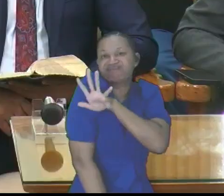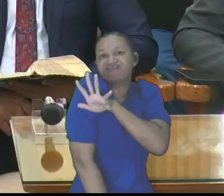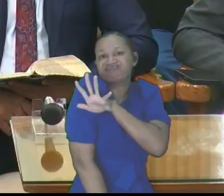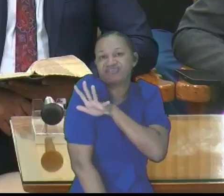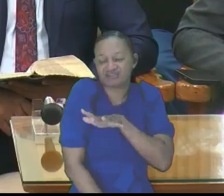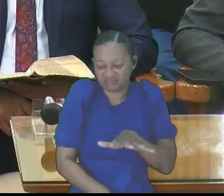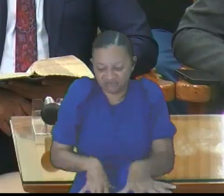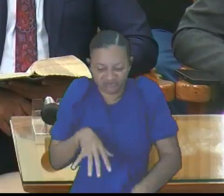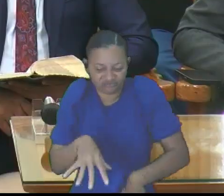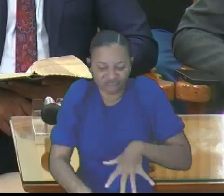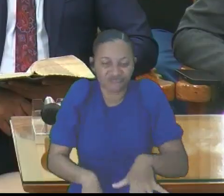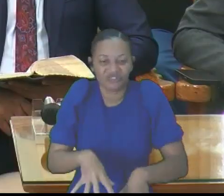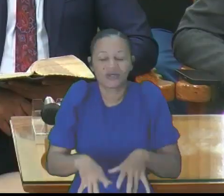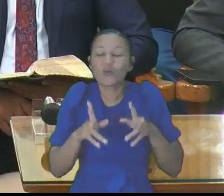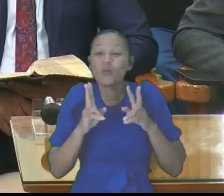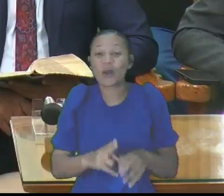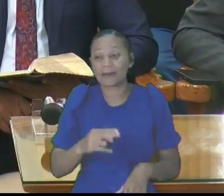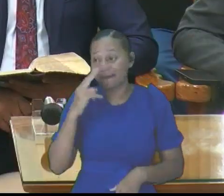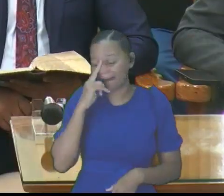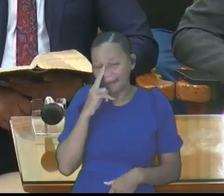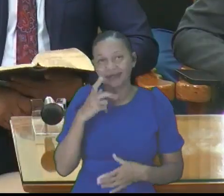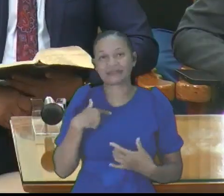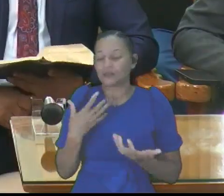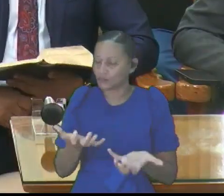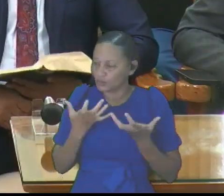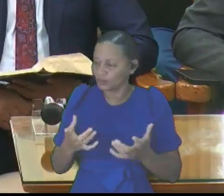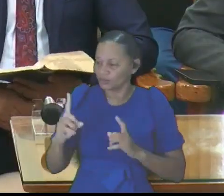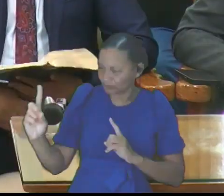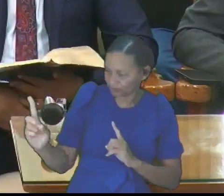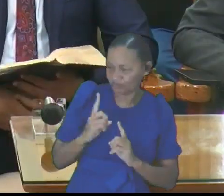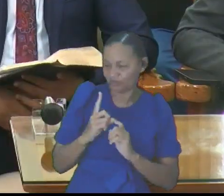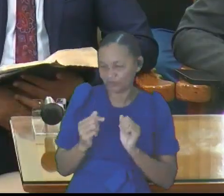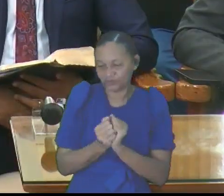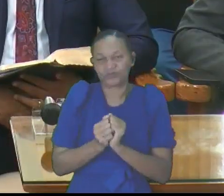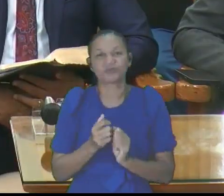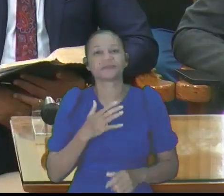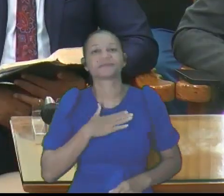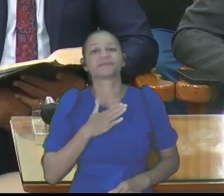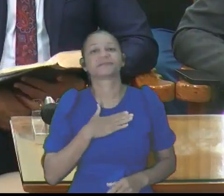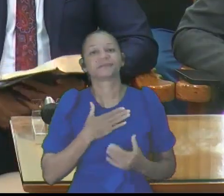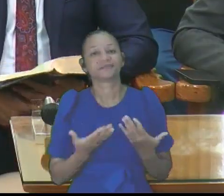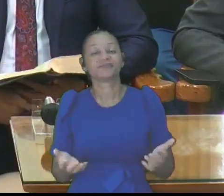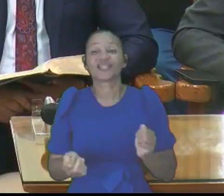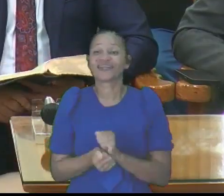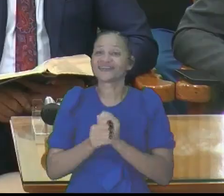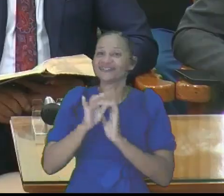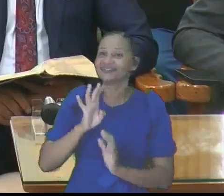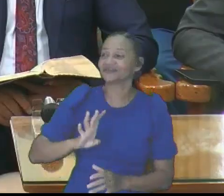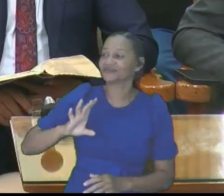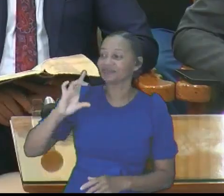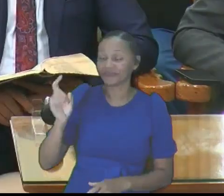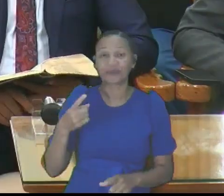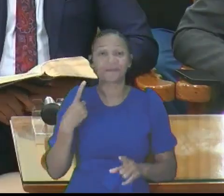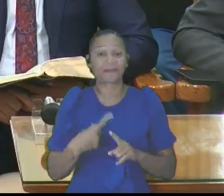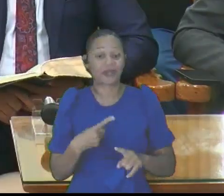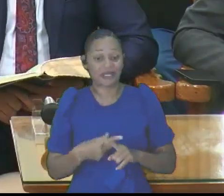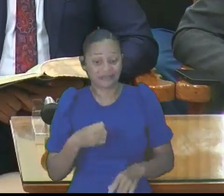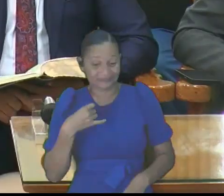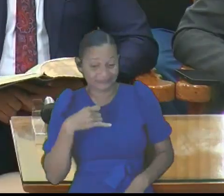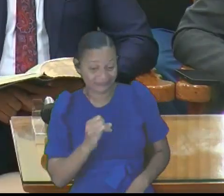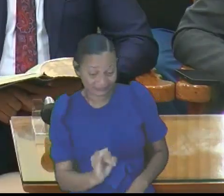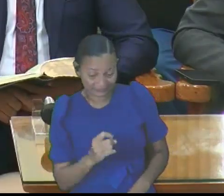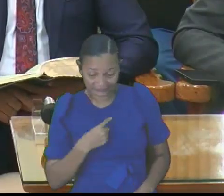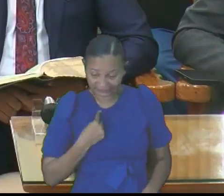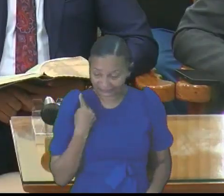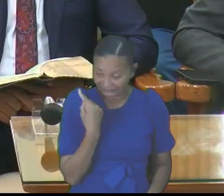Glória a Jesus. Mas eu quero o porco-espinho pertinho de mim. Glória a Deus, porque se a gente se isolar,